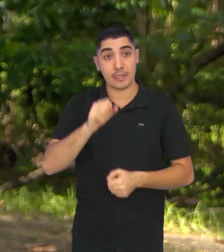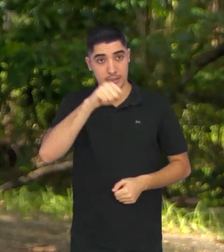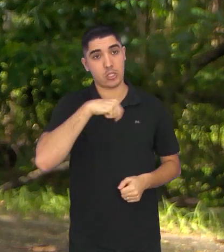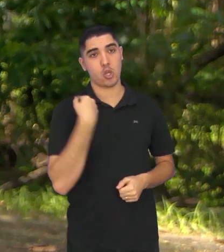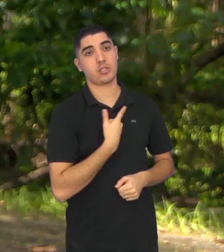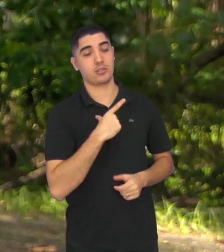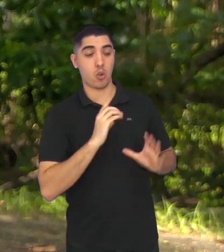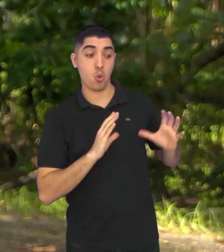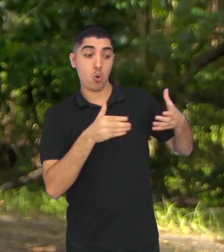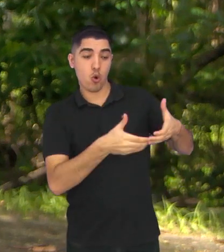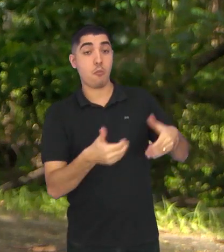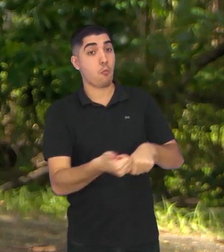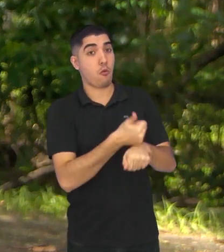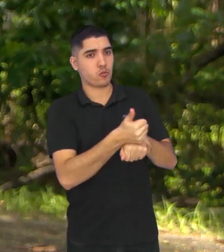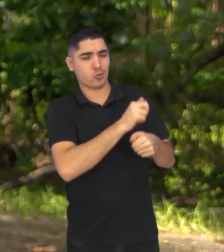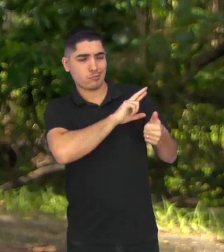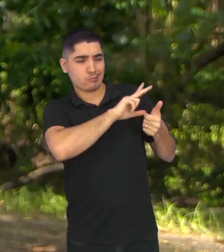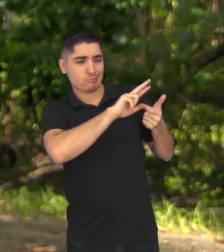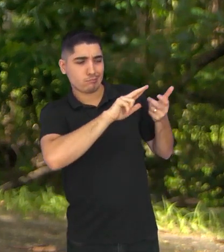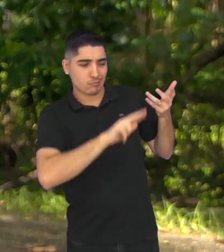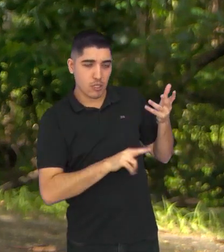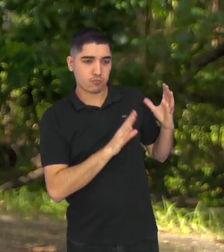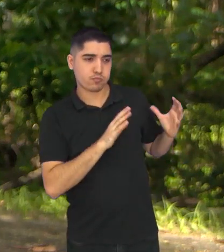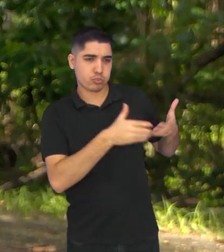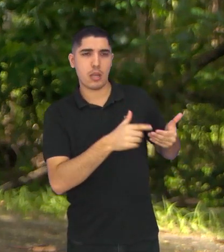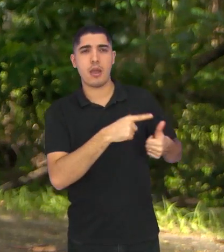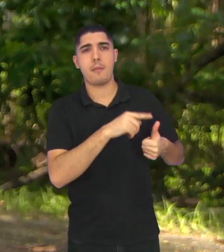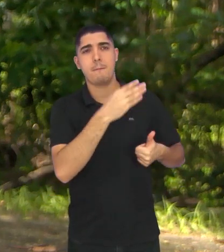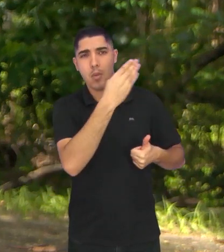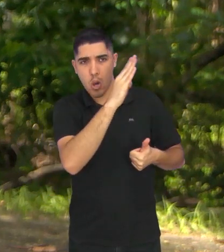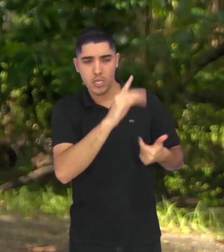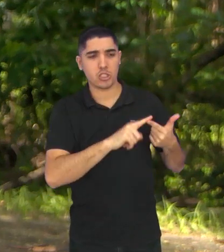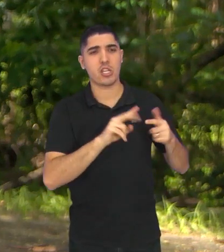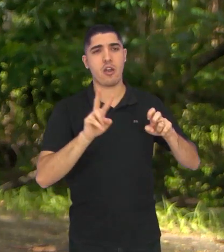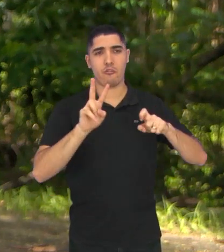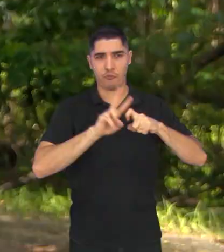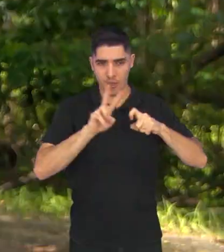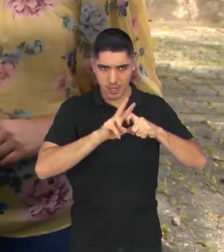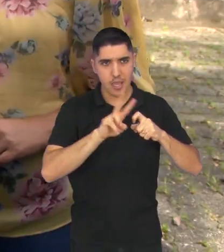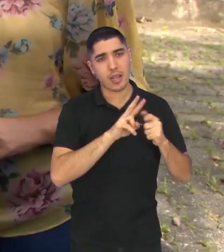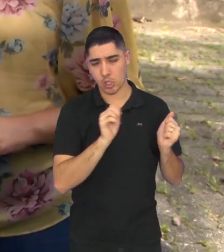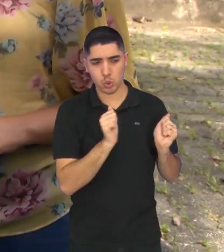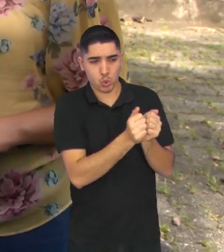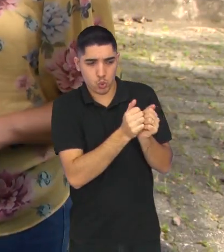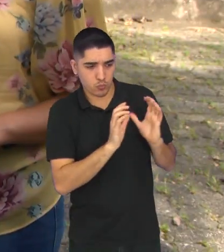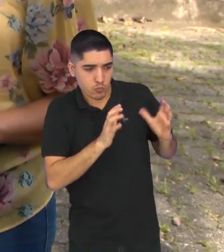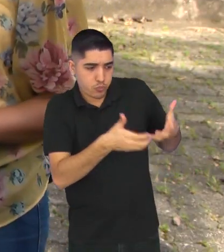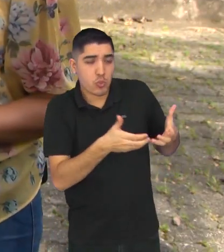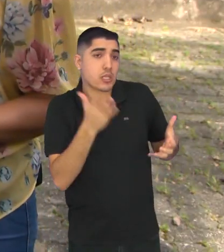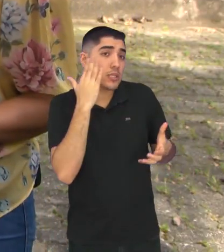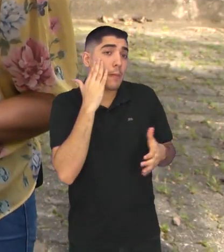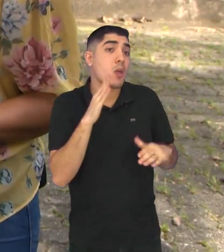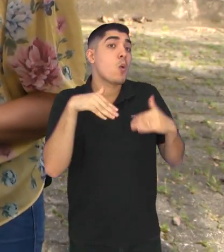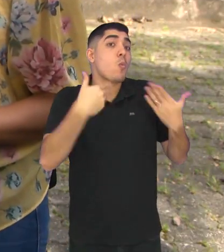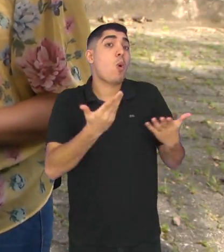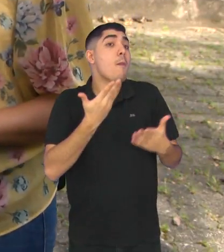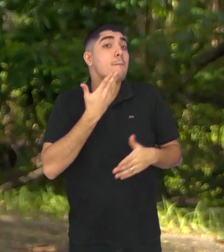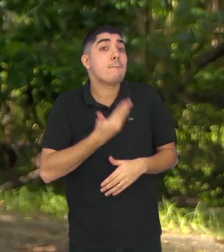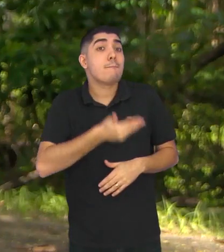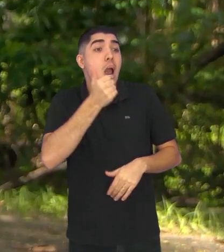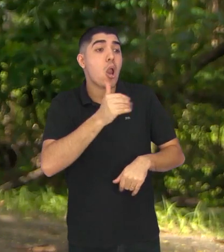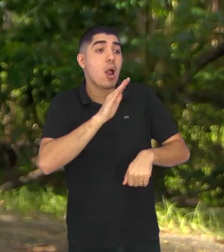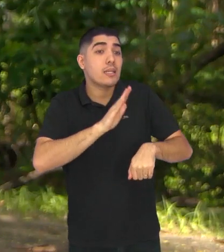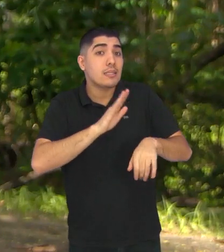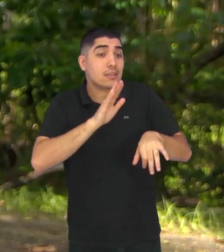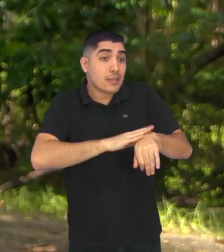uma equipe multidisciplinar, né? Então é integrado biologia e veterinária por conta disso, para a gente saber qual o melhor momento para